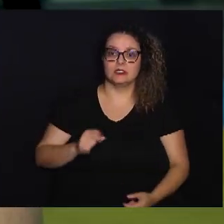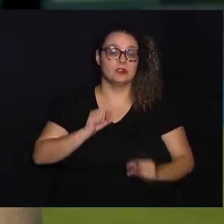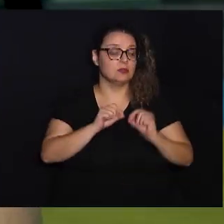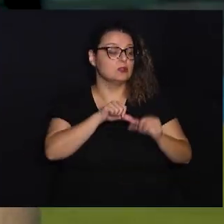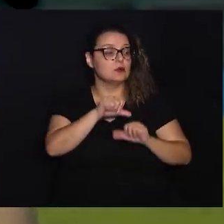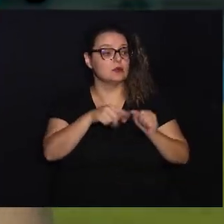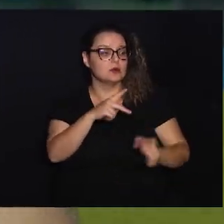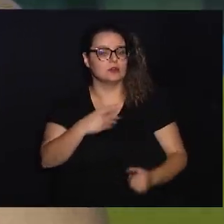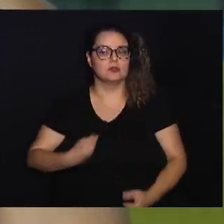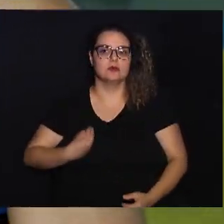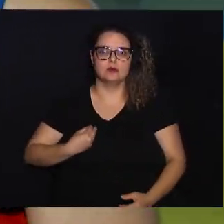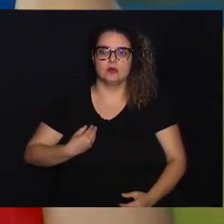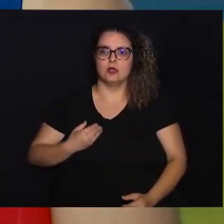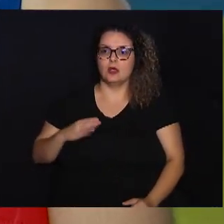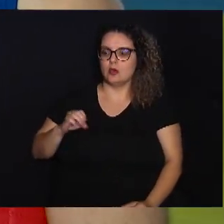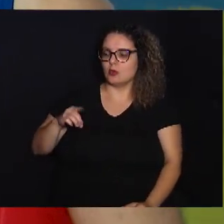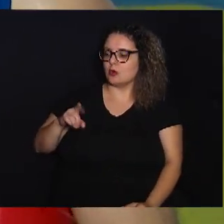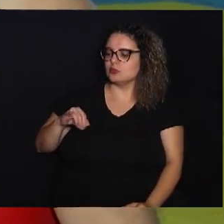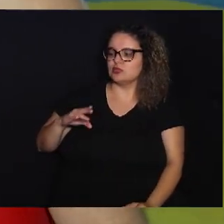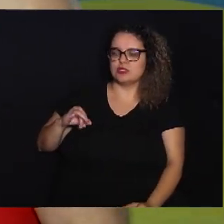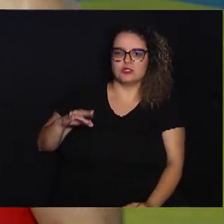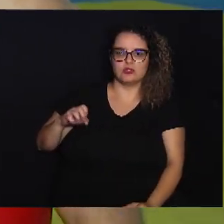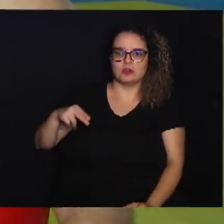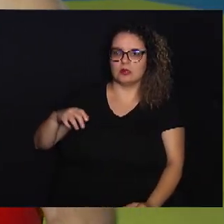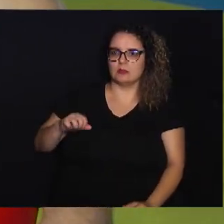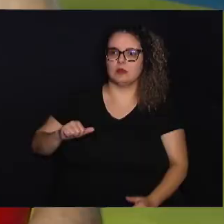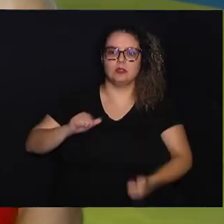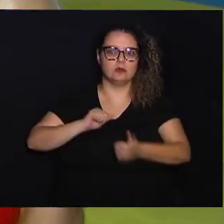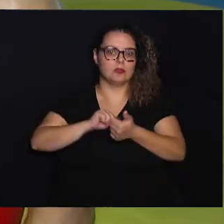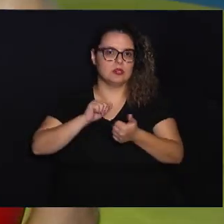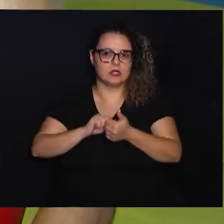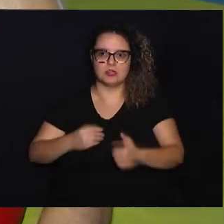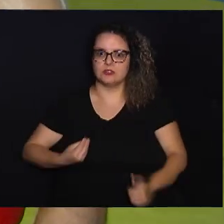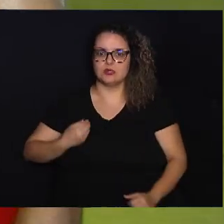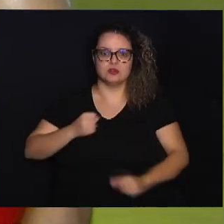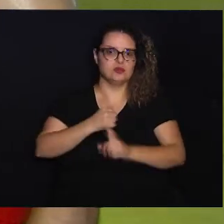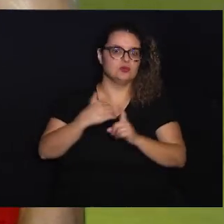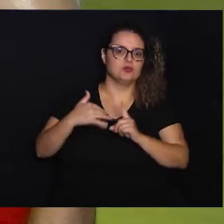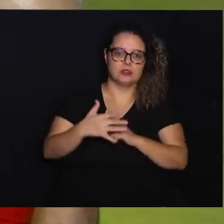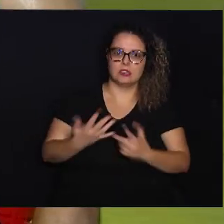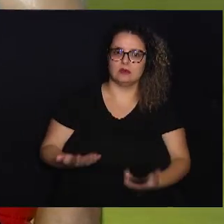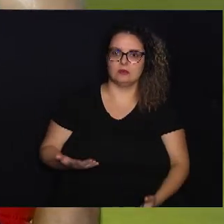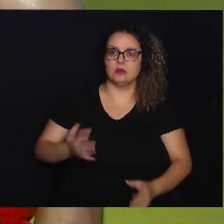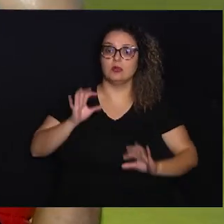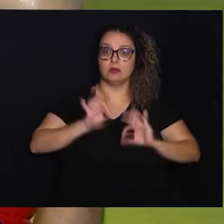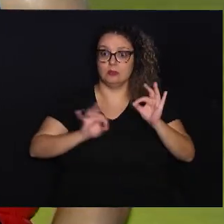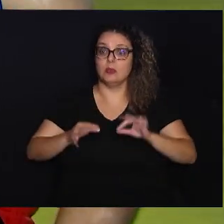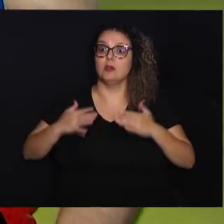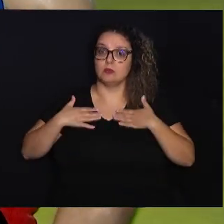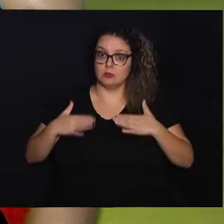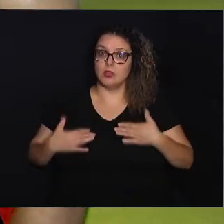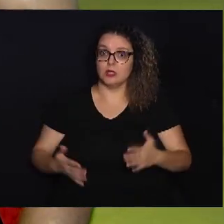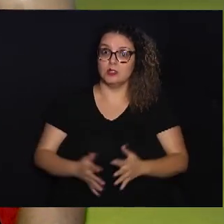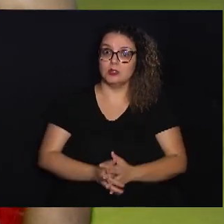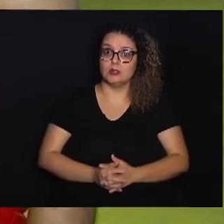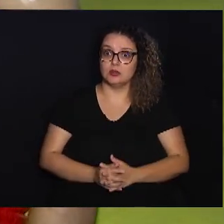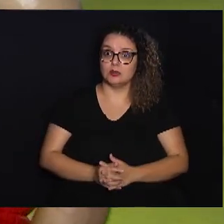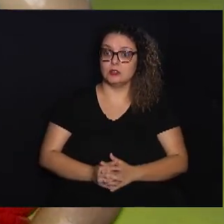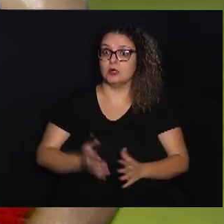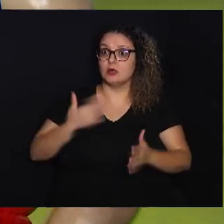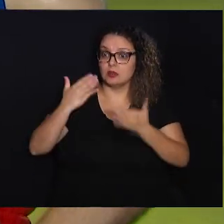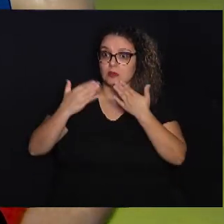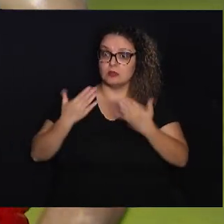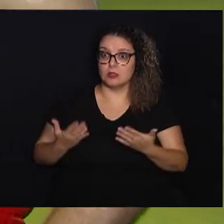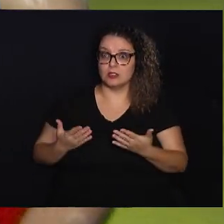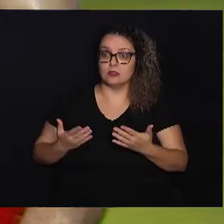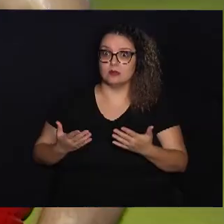o sandá mudou na sua vida? Cara, condicionamento, qualidade de vida, tanto social quanto no preparo físico, né? A